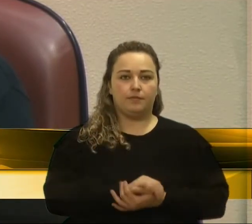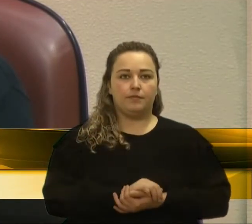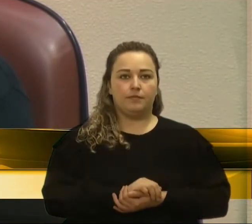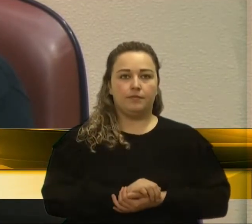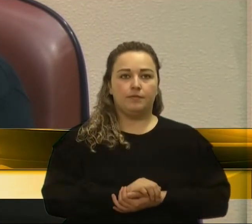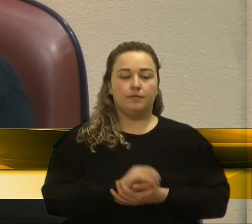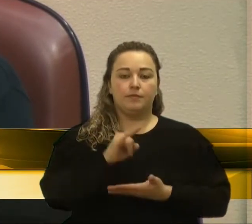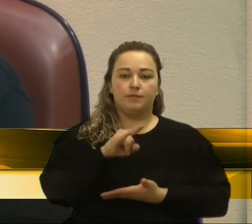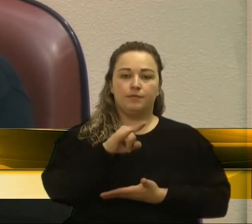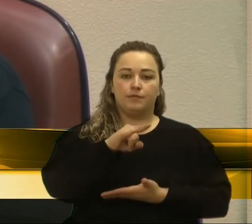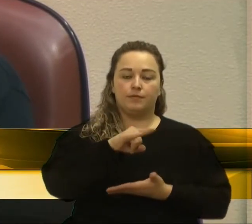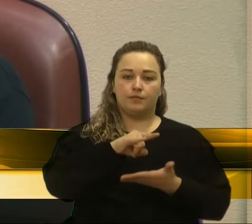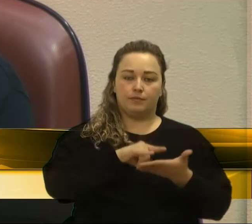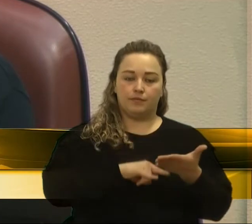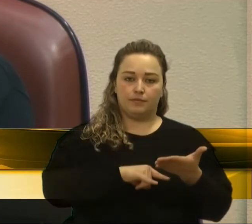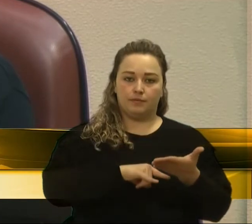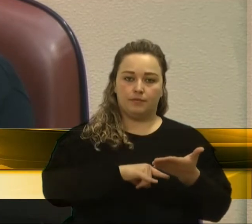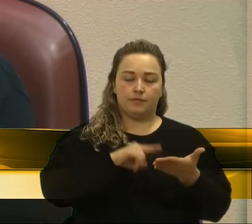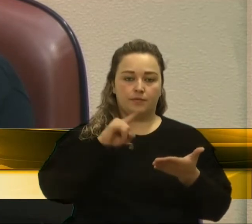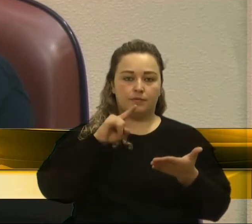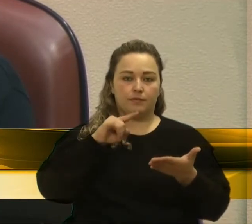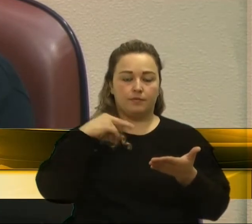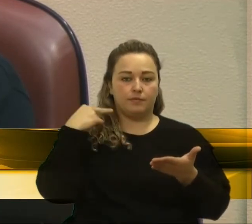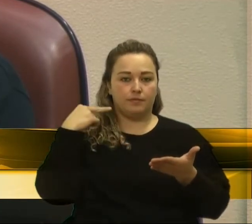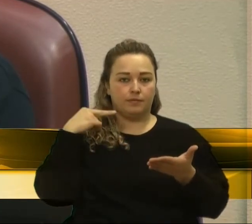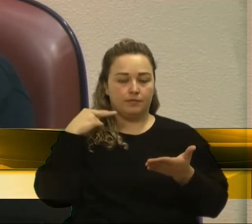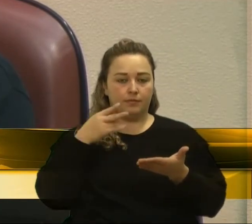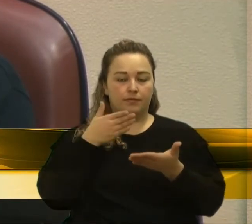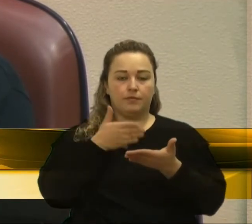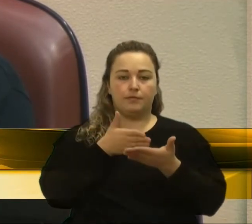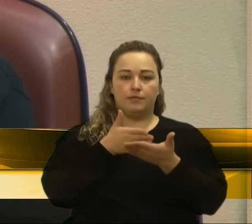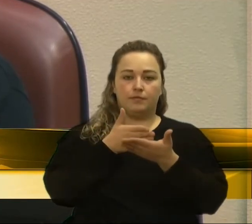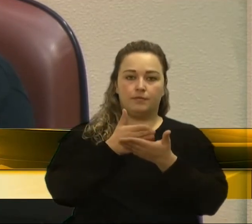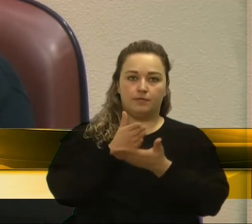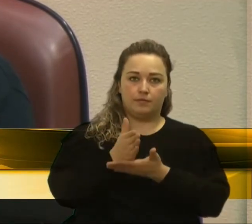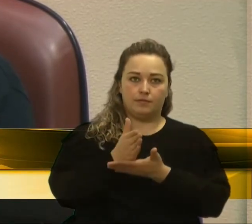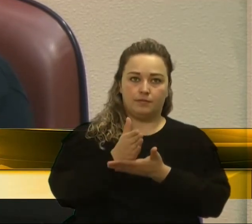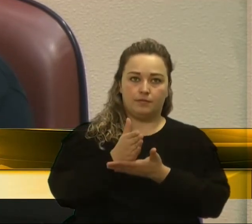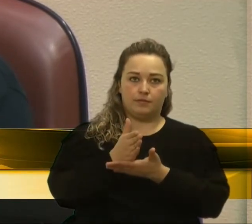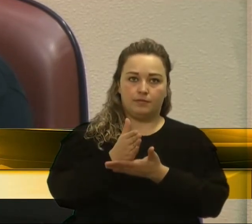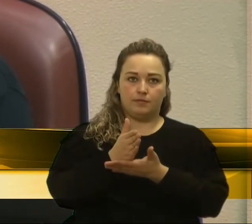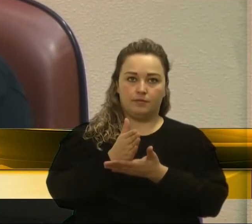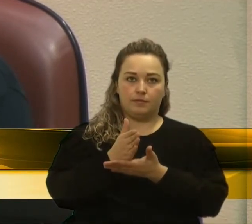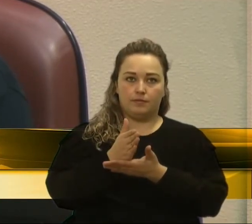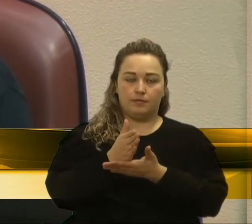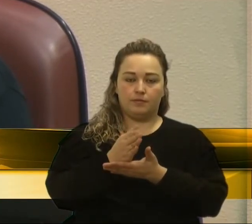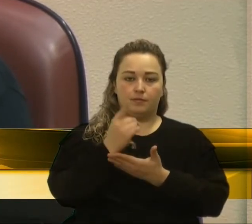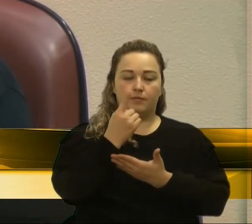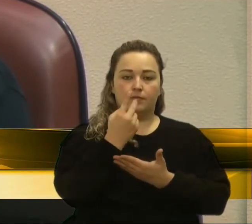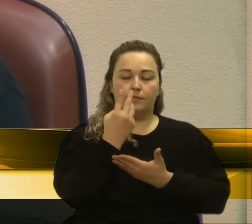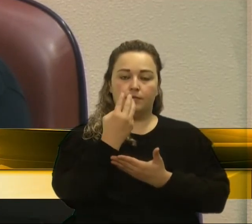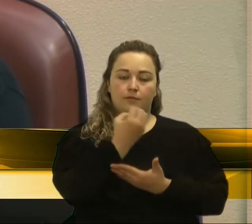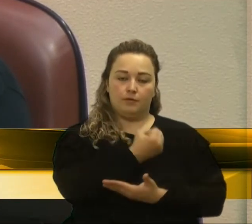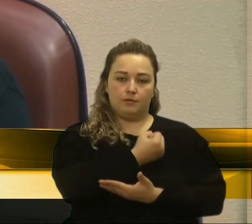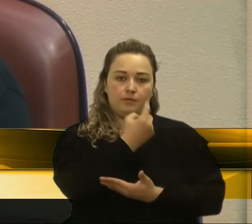O requerimento do autor foi aprovado por 135, aprovado por unanimidade.